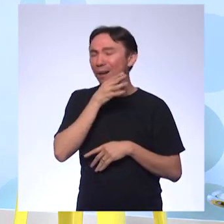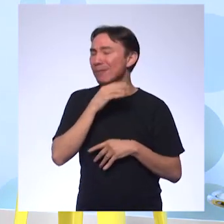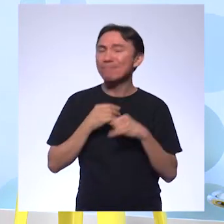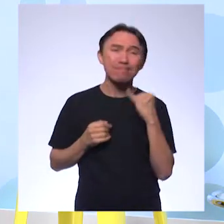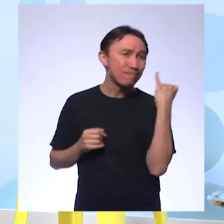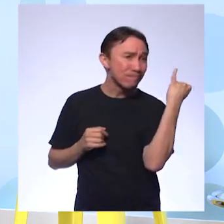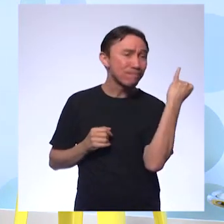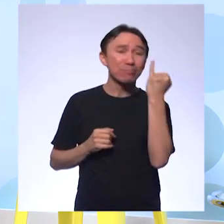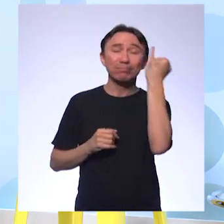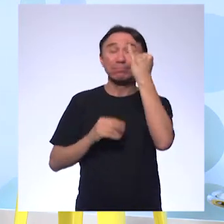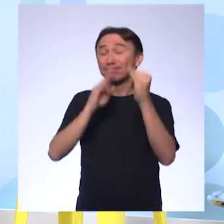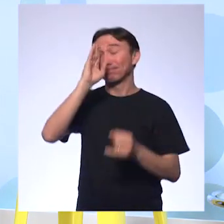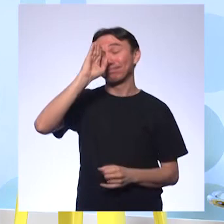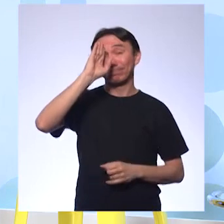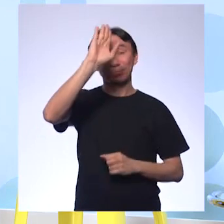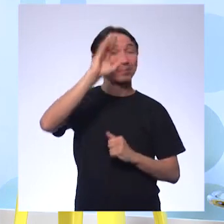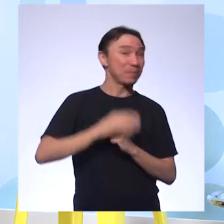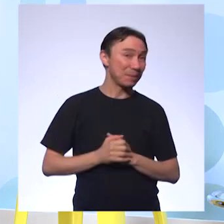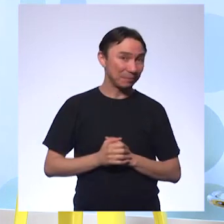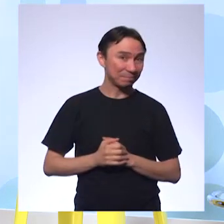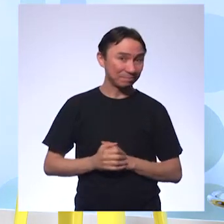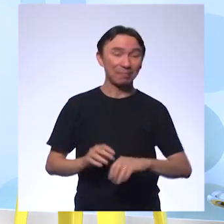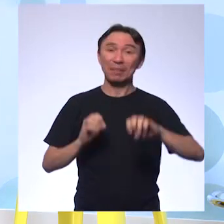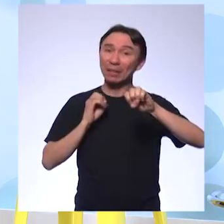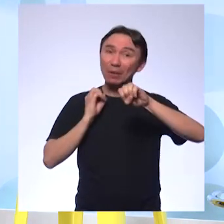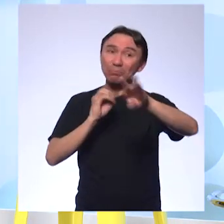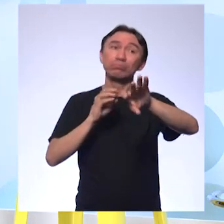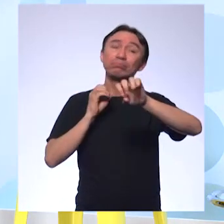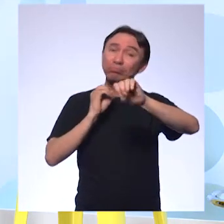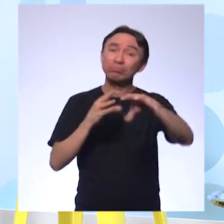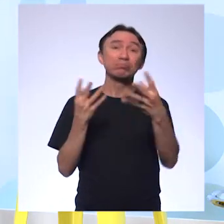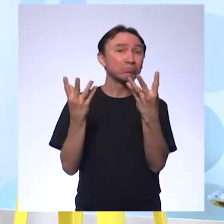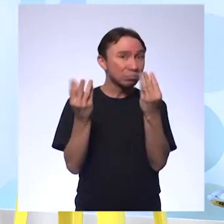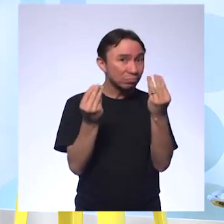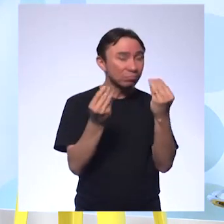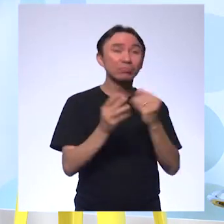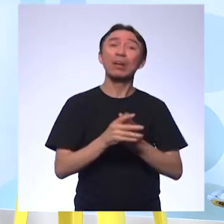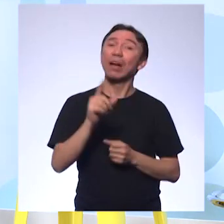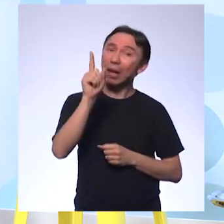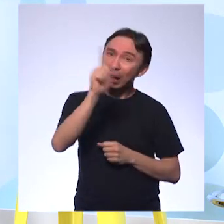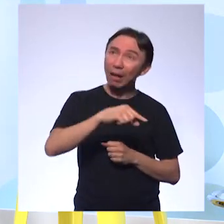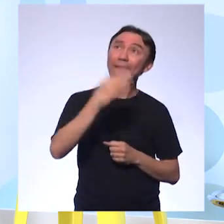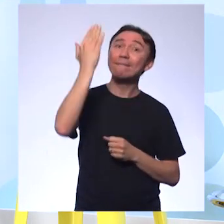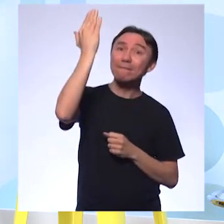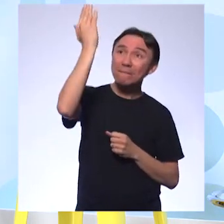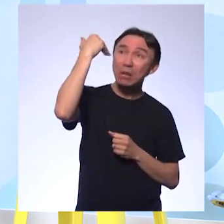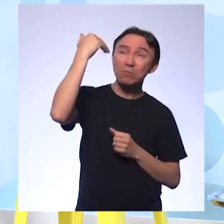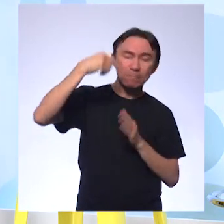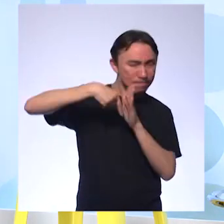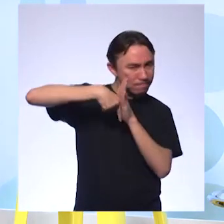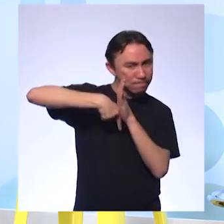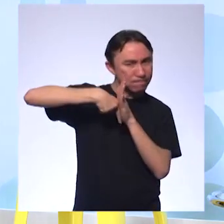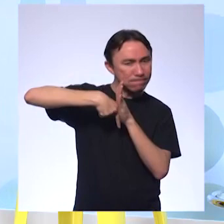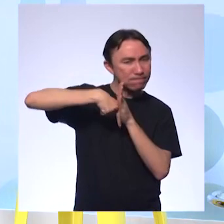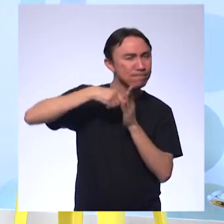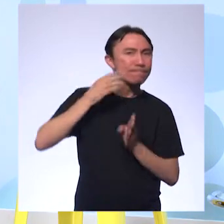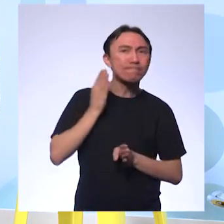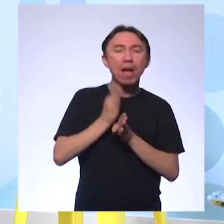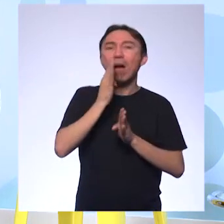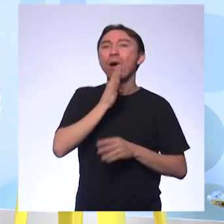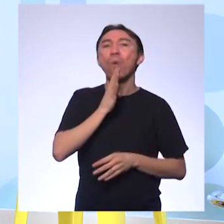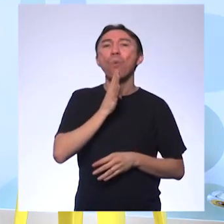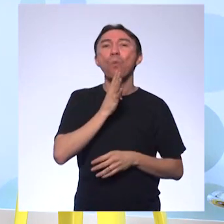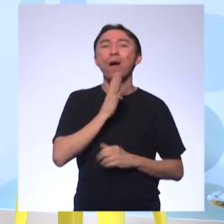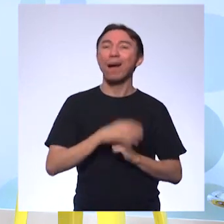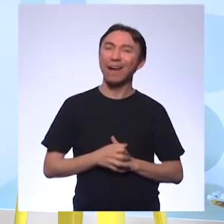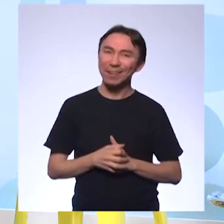gente trabalha o autoconhecimento. E para a gente começar, né,